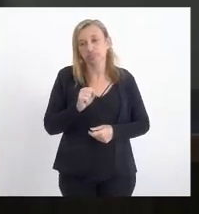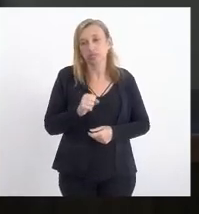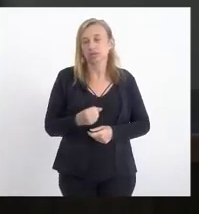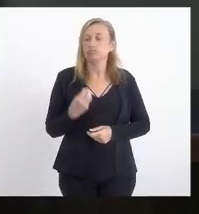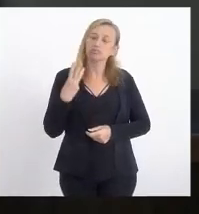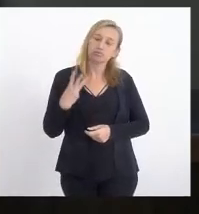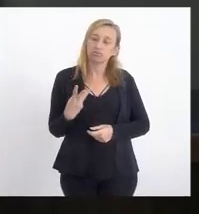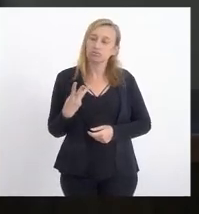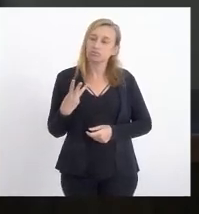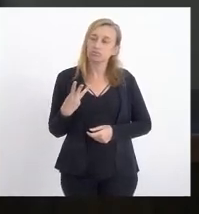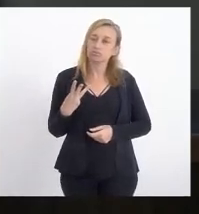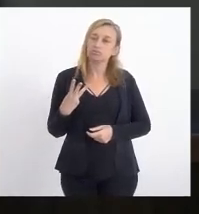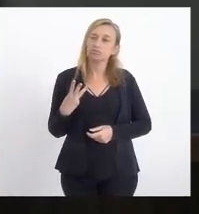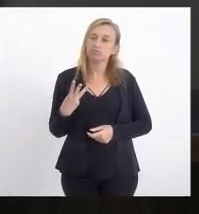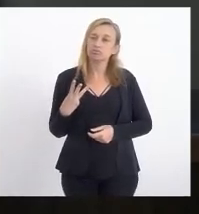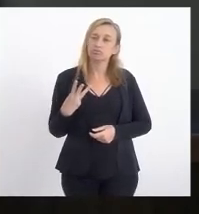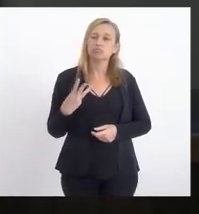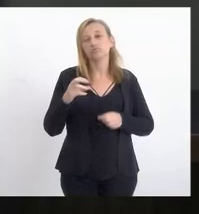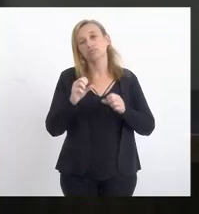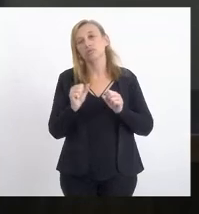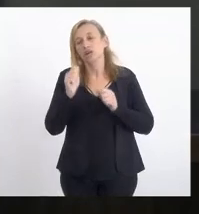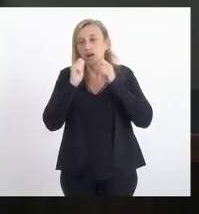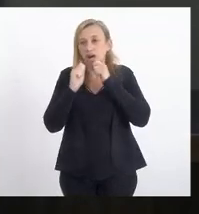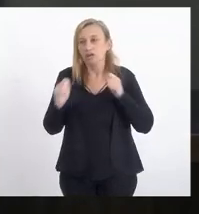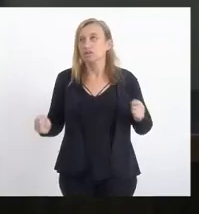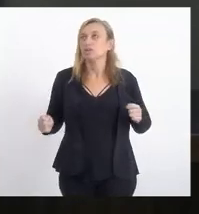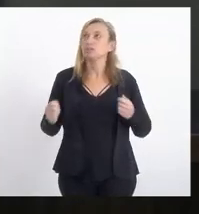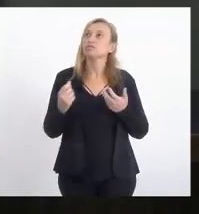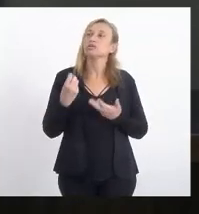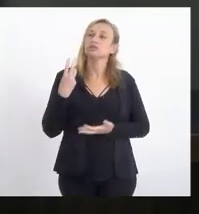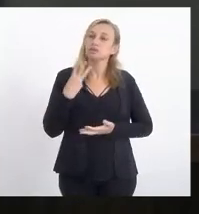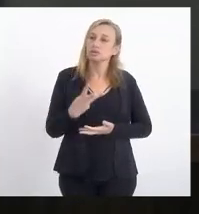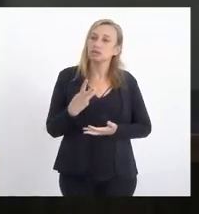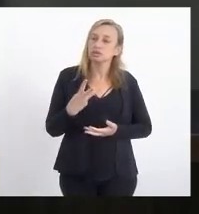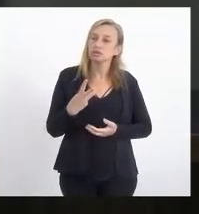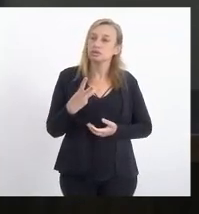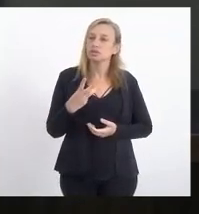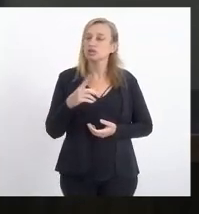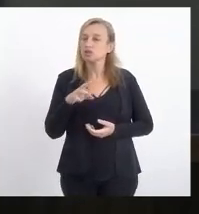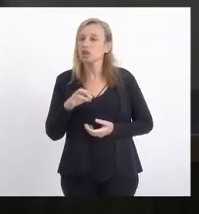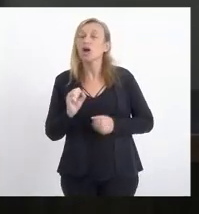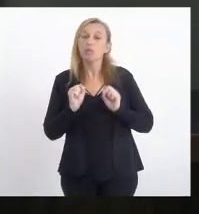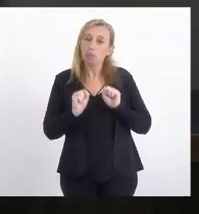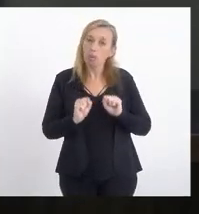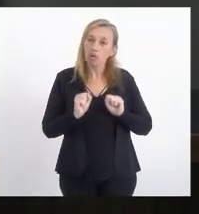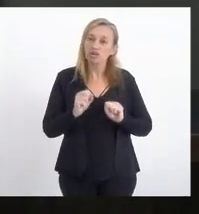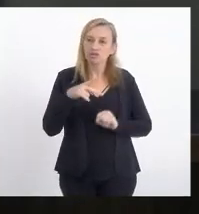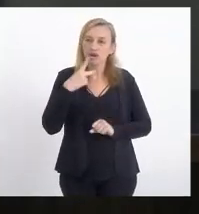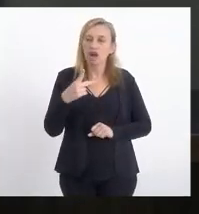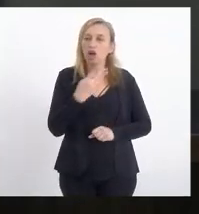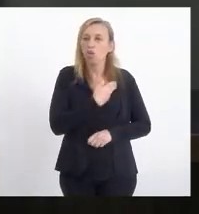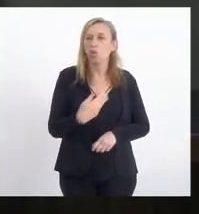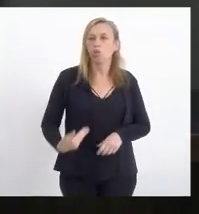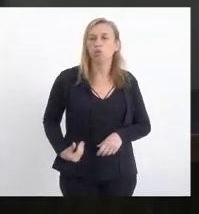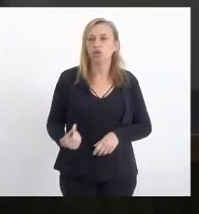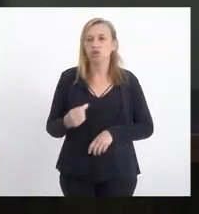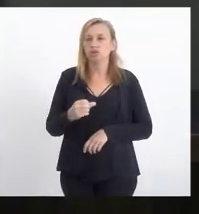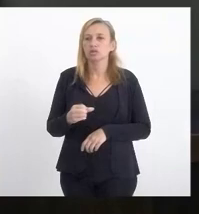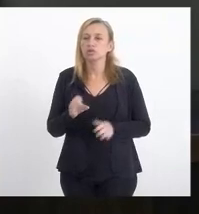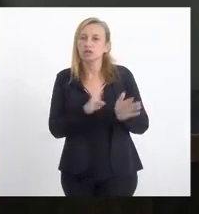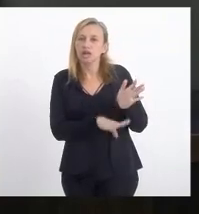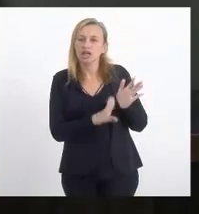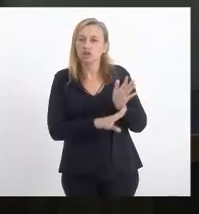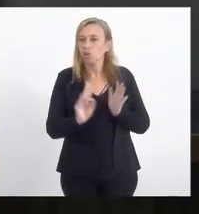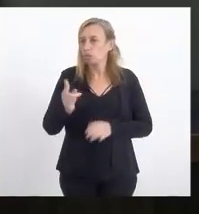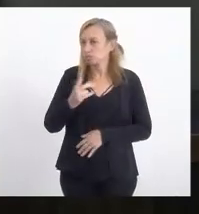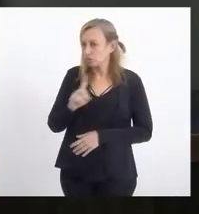três assessores três dirigentes posso dizer o que que o governador do Estado gastou